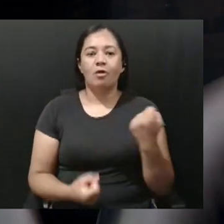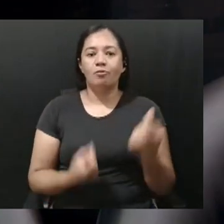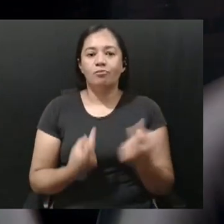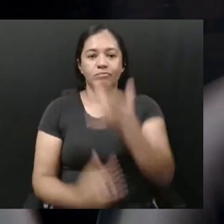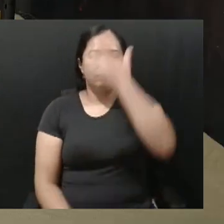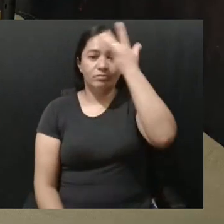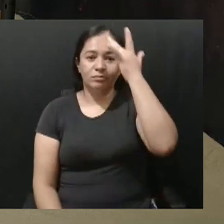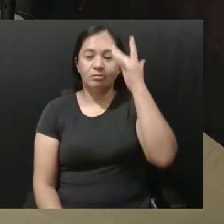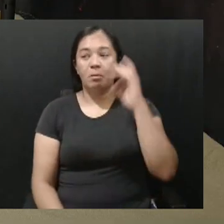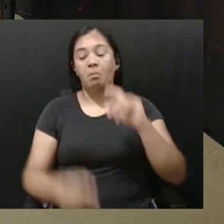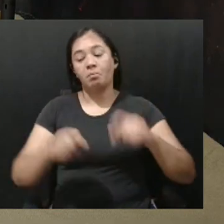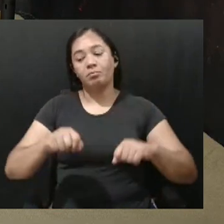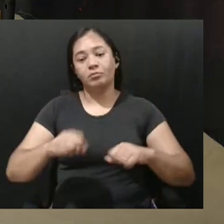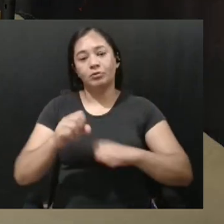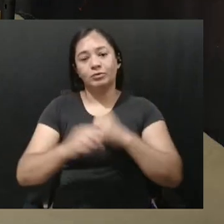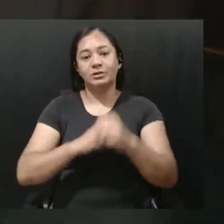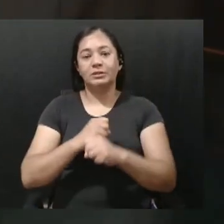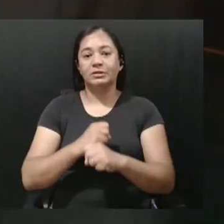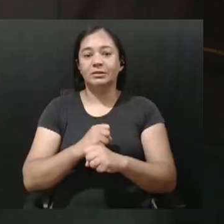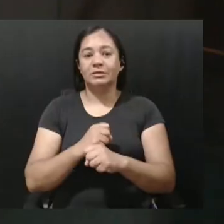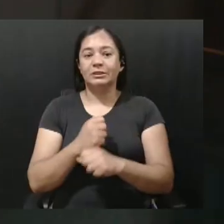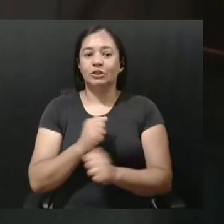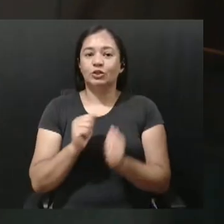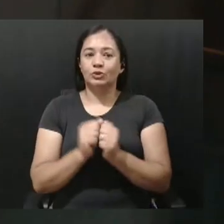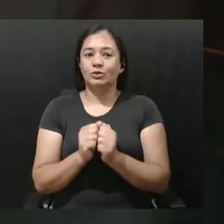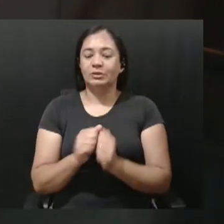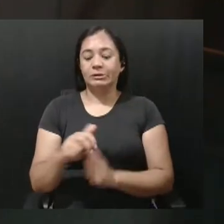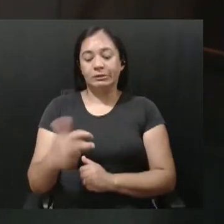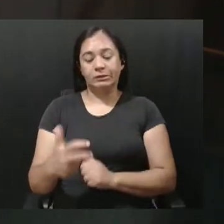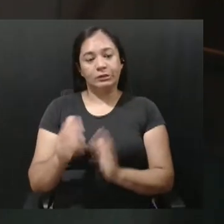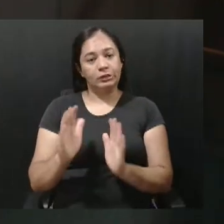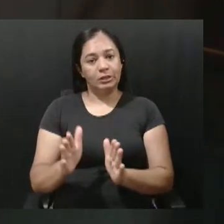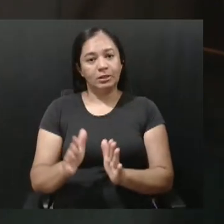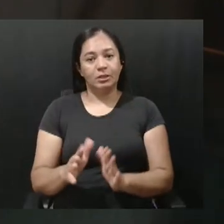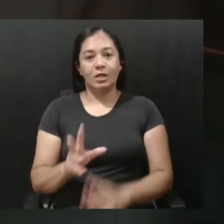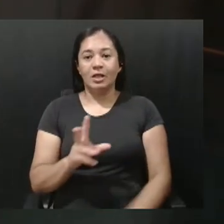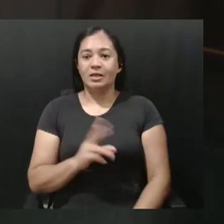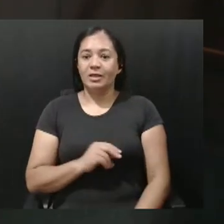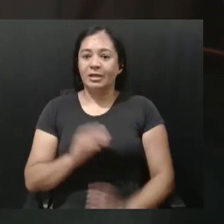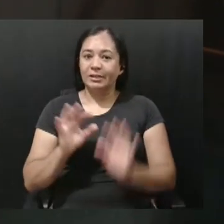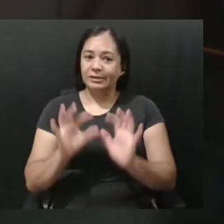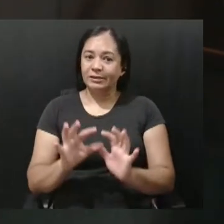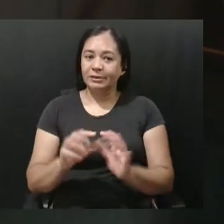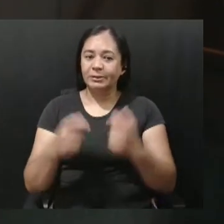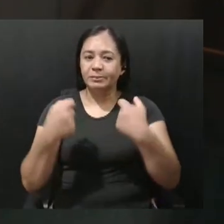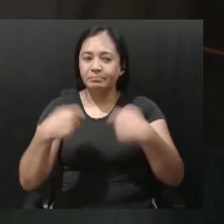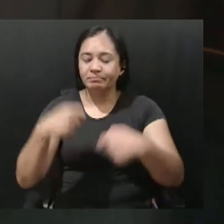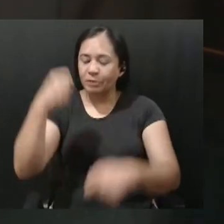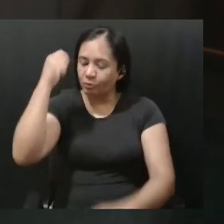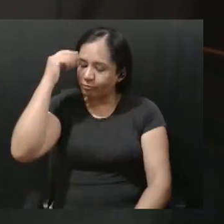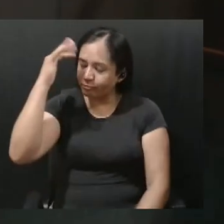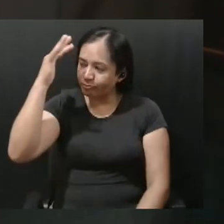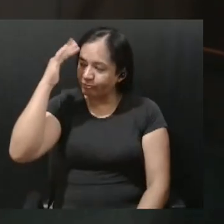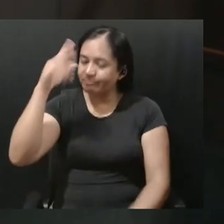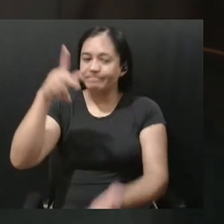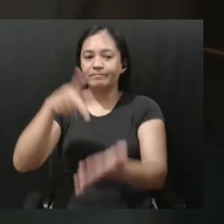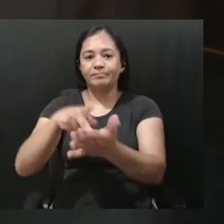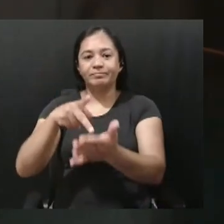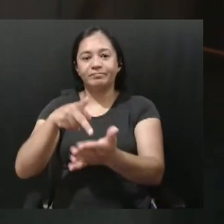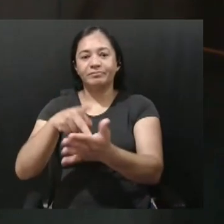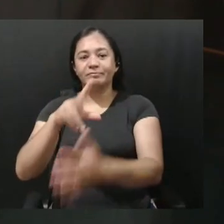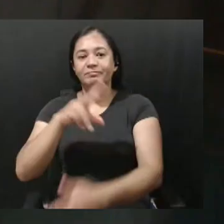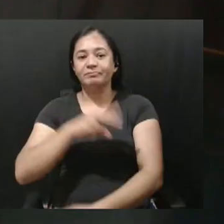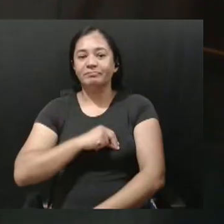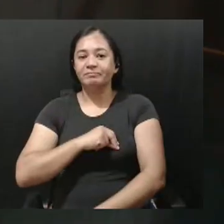próximo Natal, né? Nossa, olha, é para refletir mesmo. Gente, que entrega.